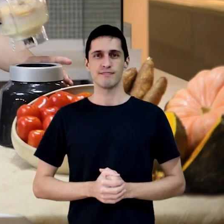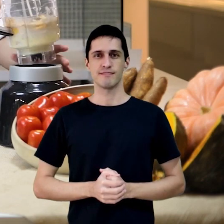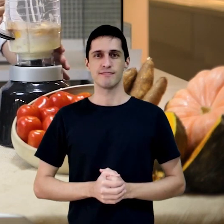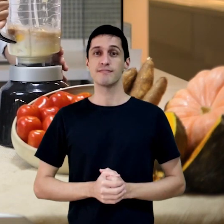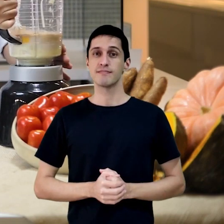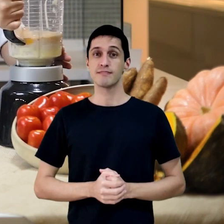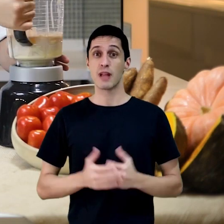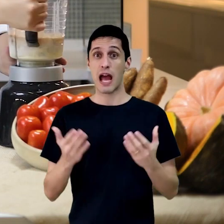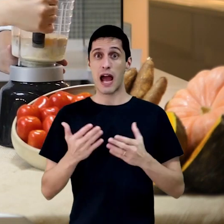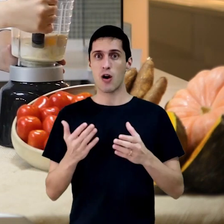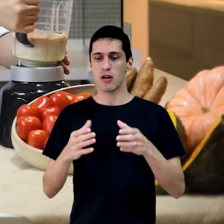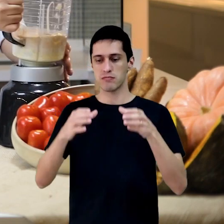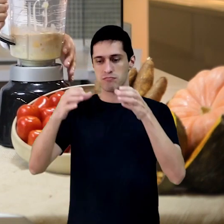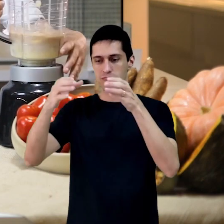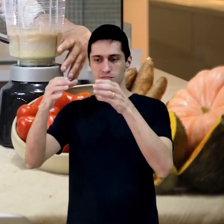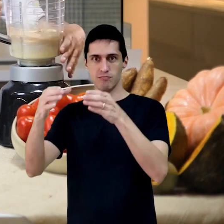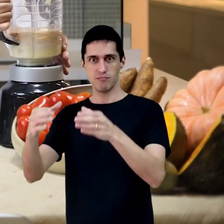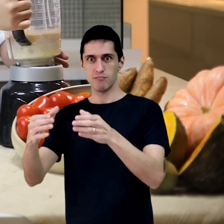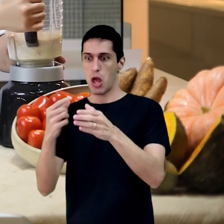Que a gente leva agora para bater.